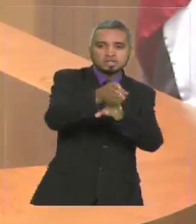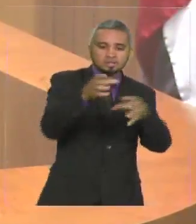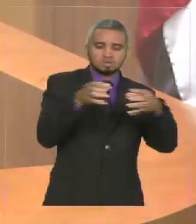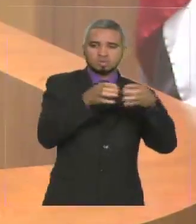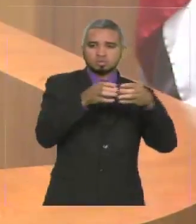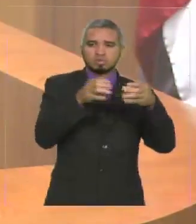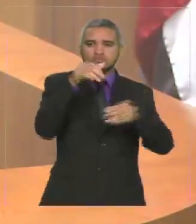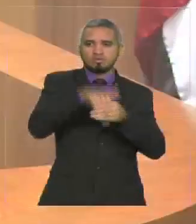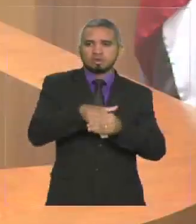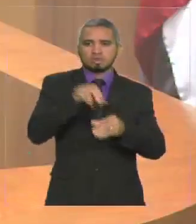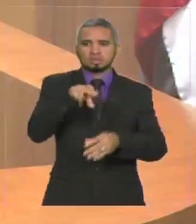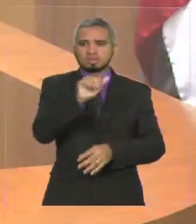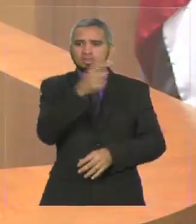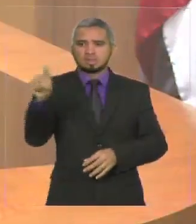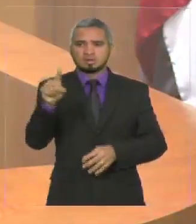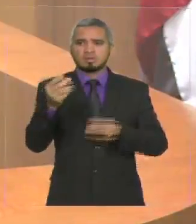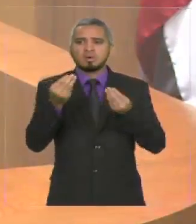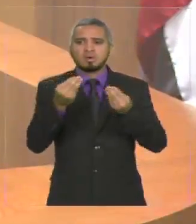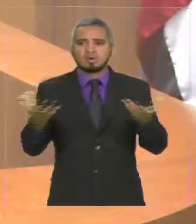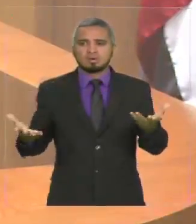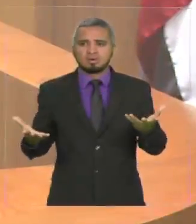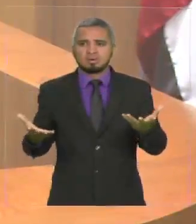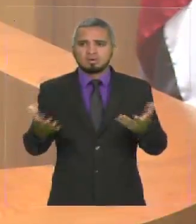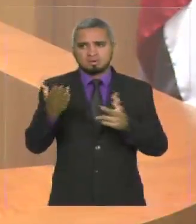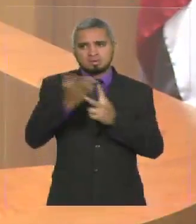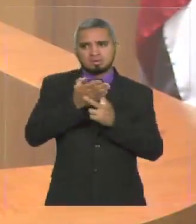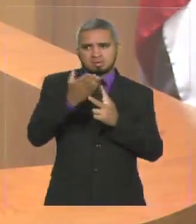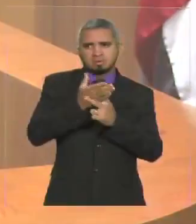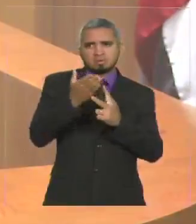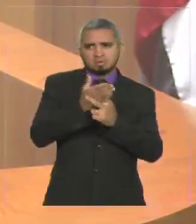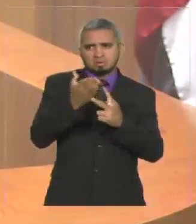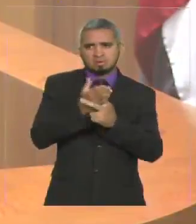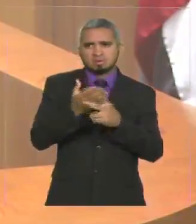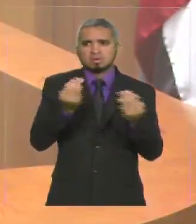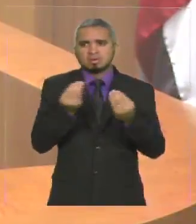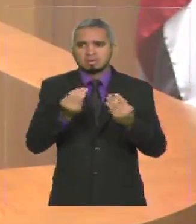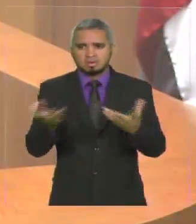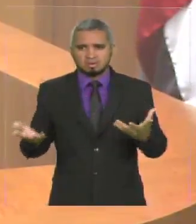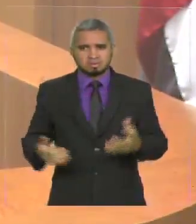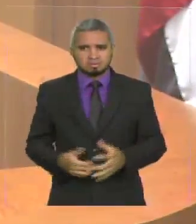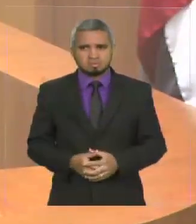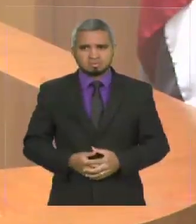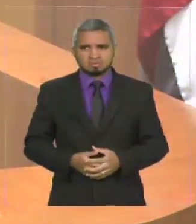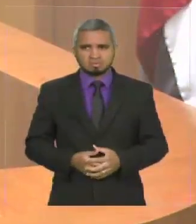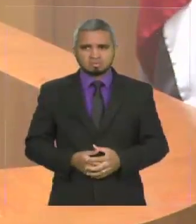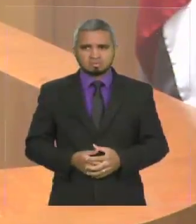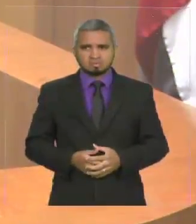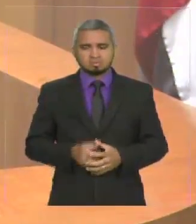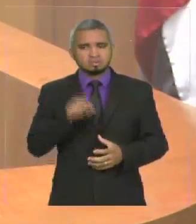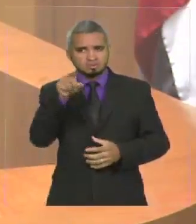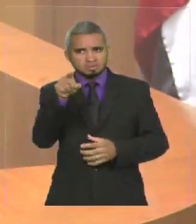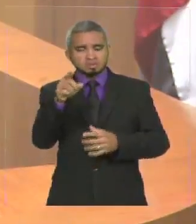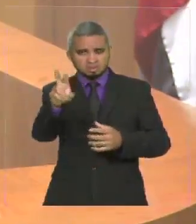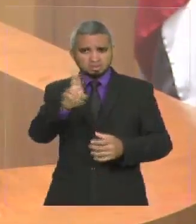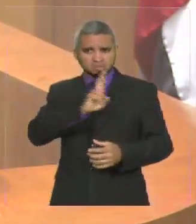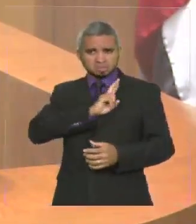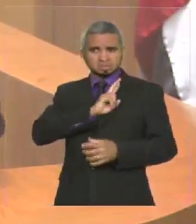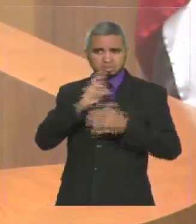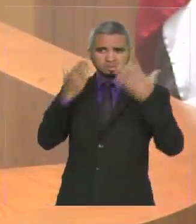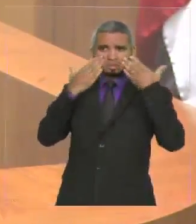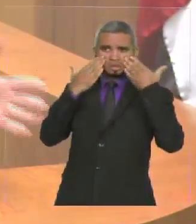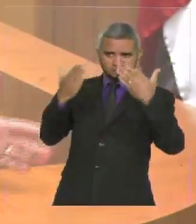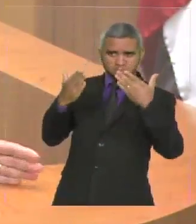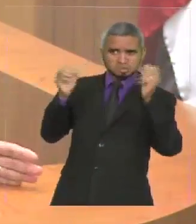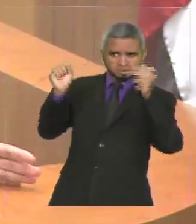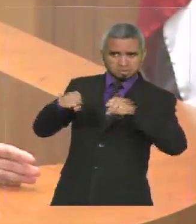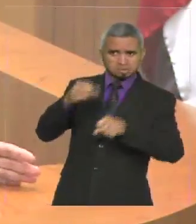pedido de informação? Não acaba sendo uma grande incoerência da parte de Vossa Excelência com relação à bancada, uma vez que Vossa Excelência acaba de me responder. É um